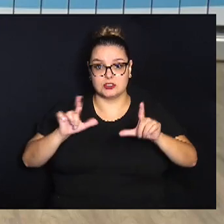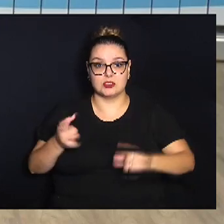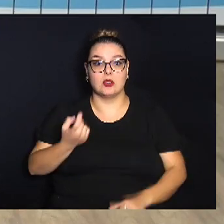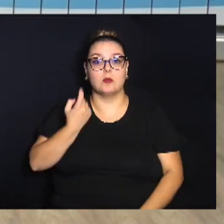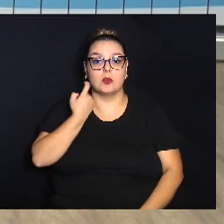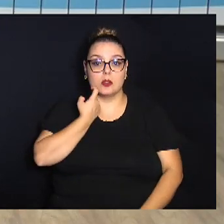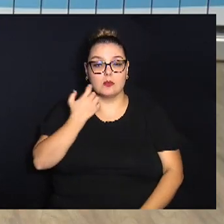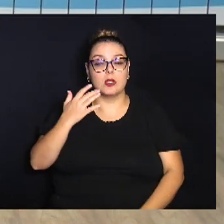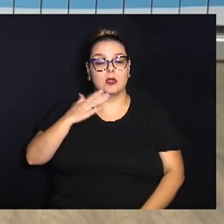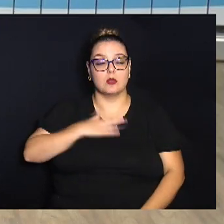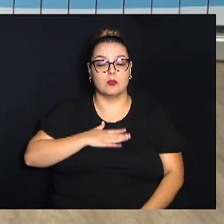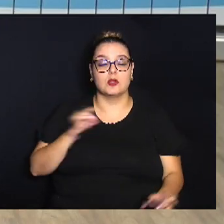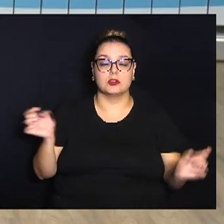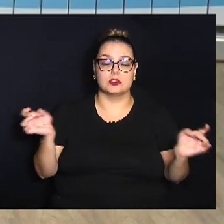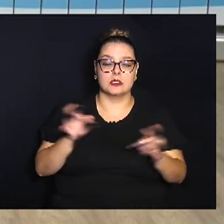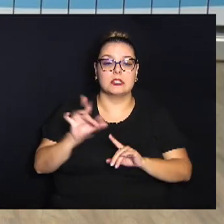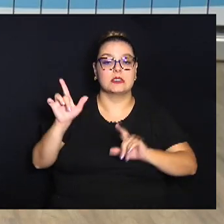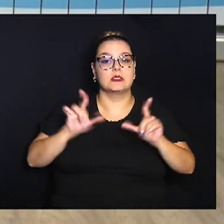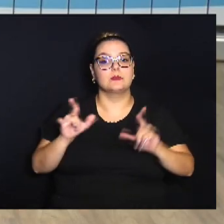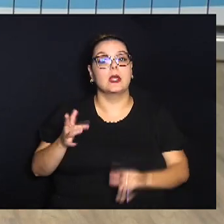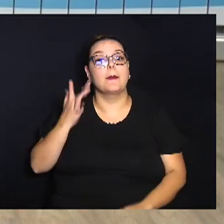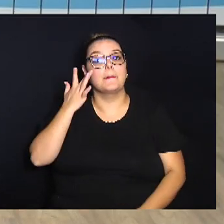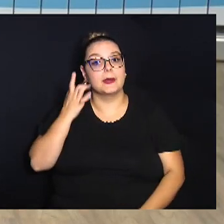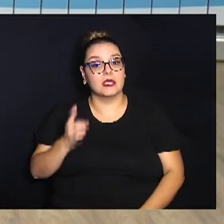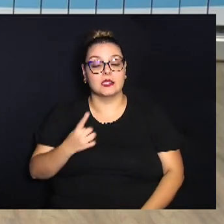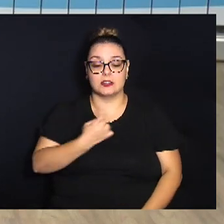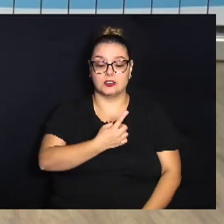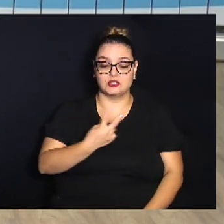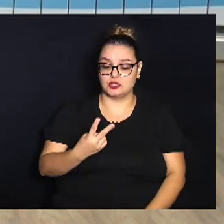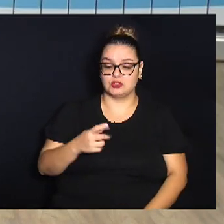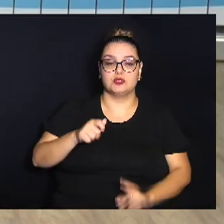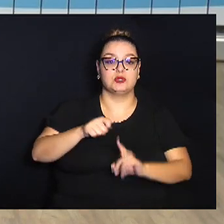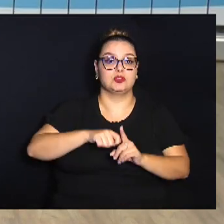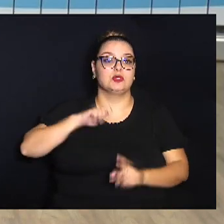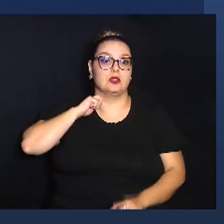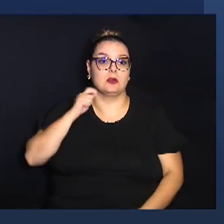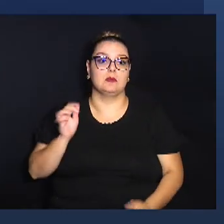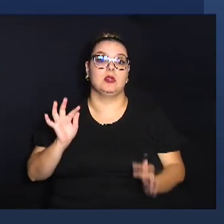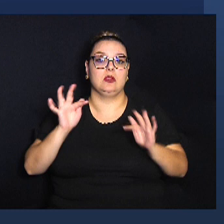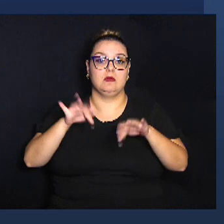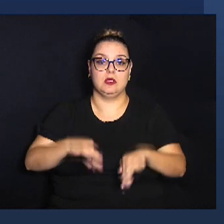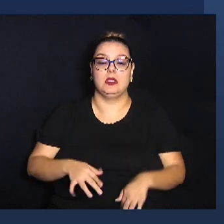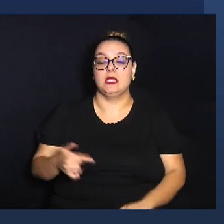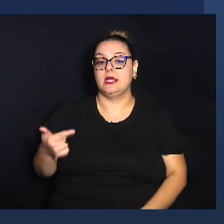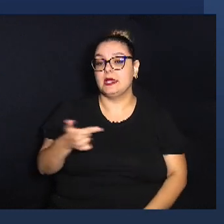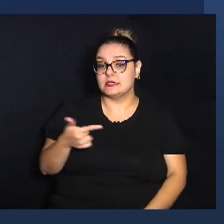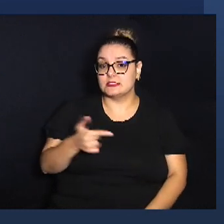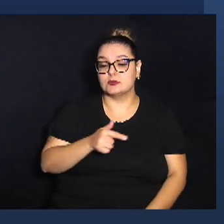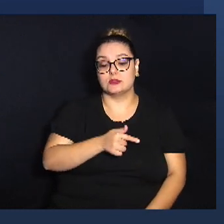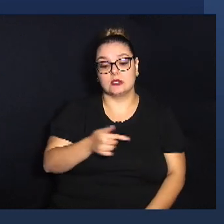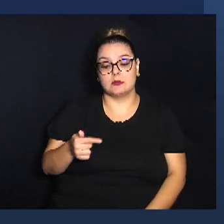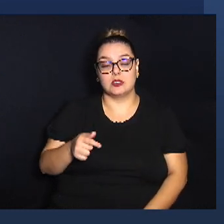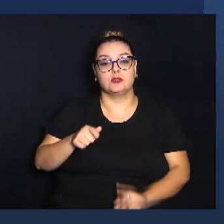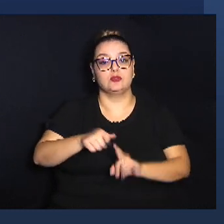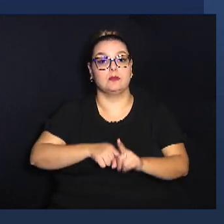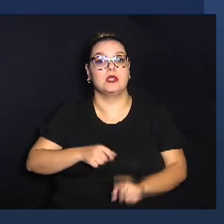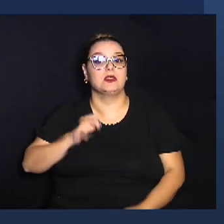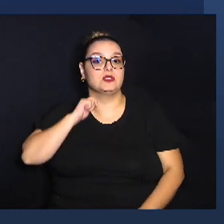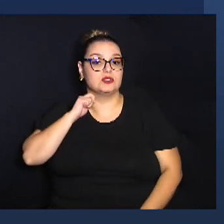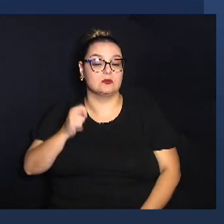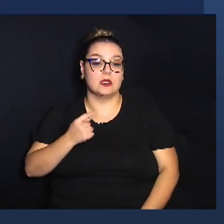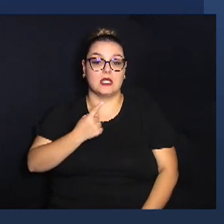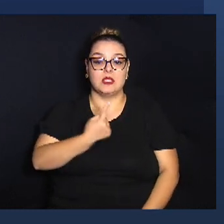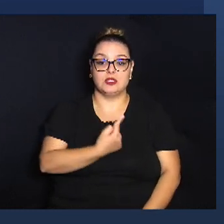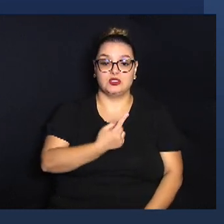já estão aqui na minha tela. Amanhã, então, dia 12 de abril, para a gente encerrar a segunda semana do mês de abril, mínima de